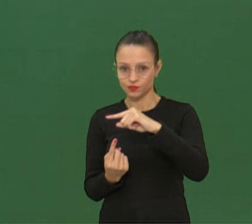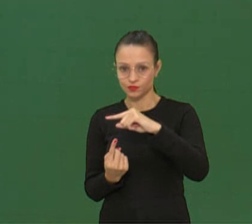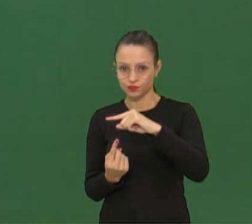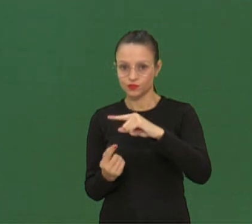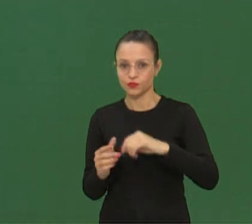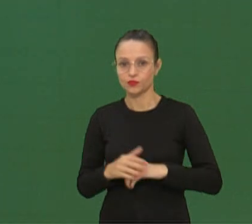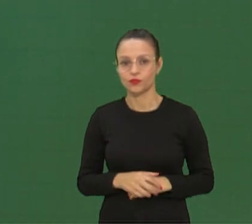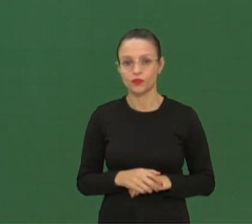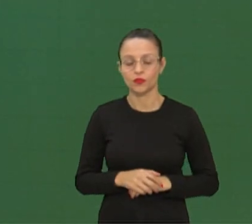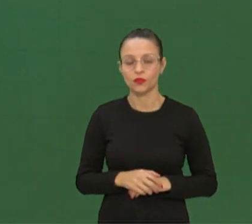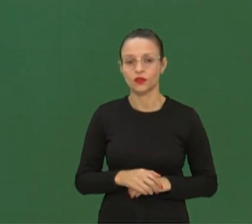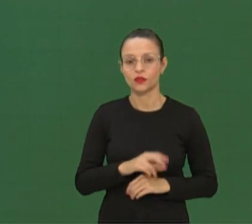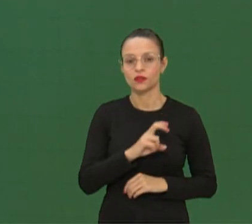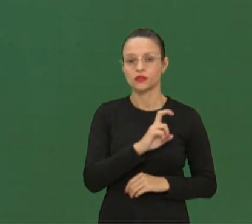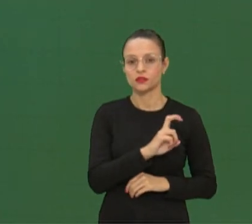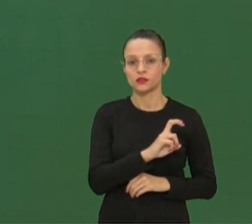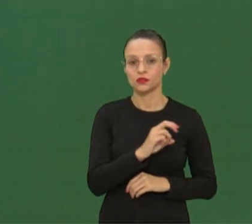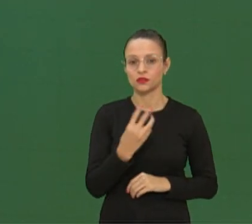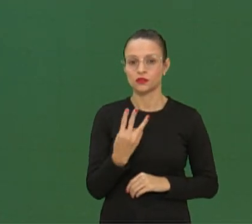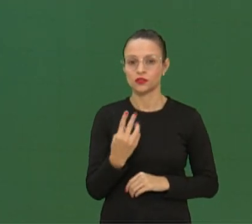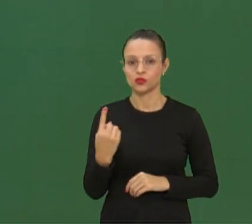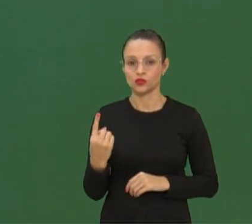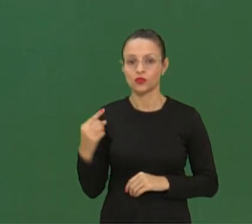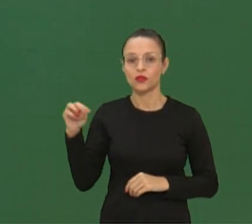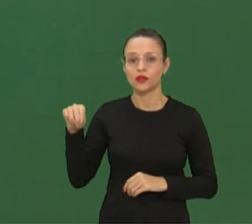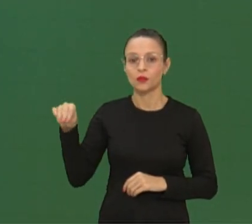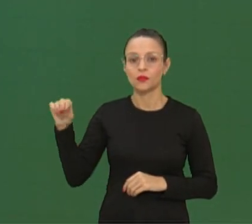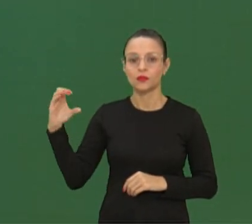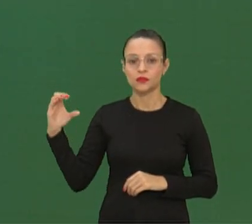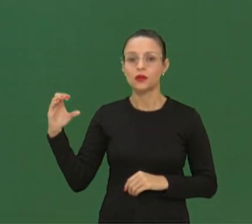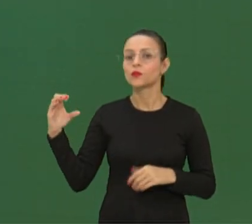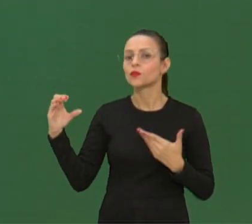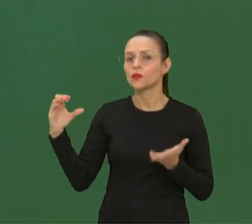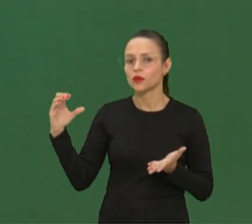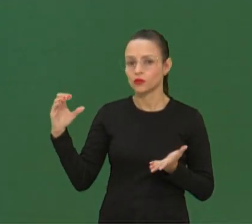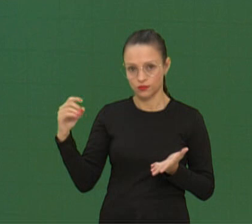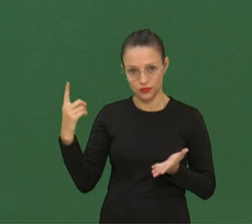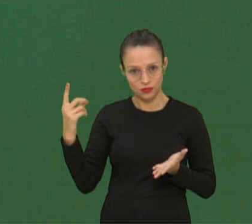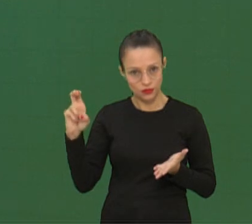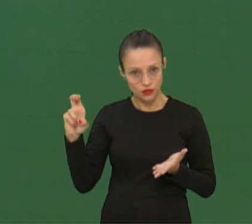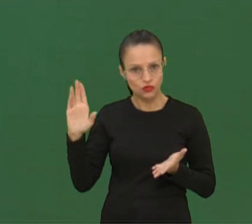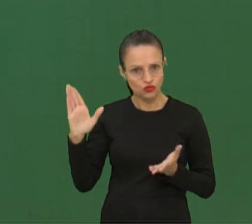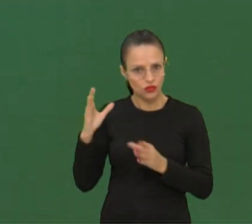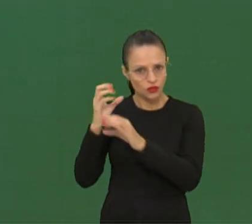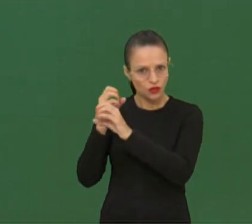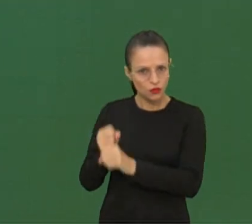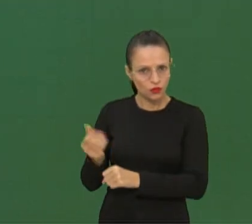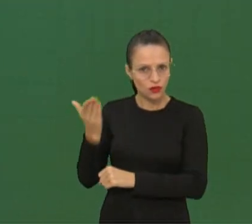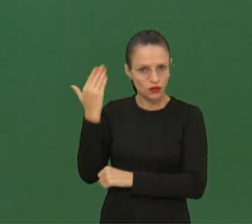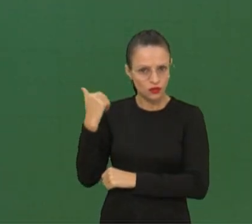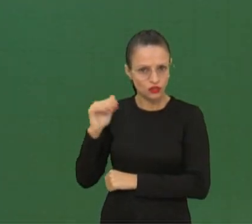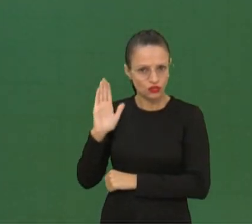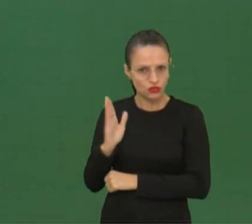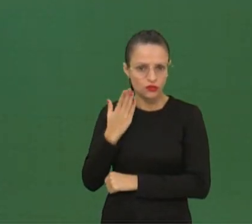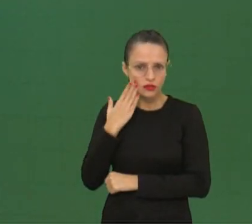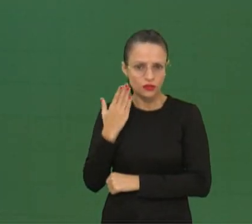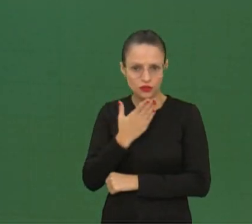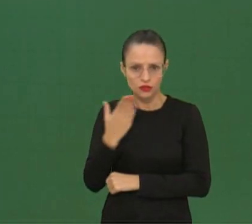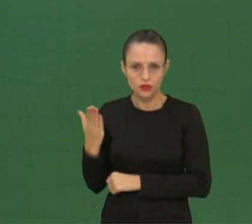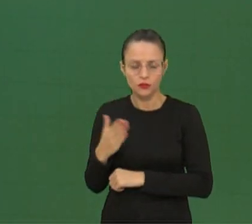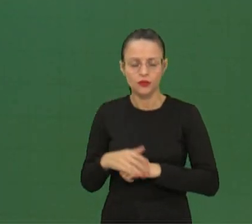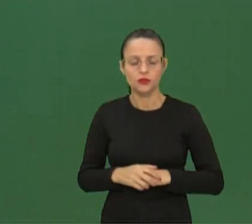E o MMC de 5, 3 e 1 é quanto? 15. Já fizemos esse cálculo uma vez. Então, o MMC de 5, 3 e 1 é 15. Então,